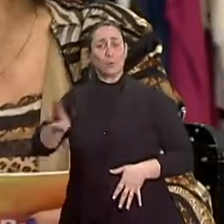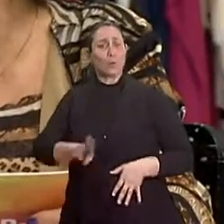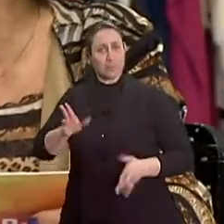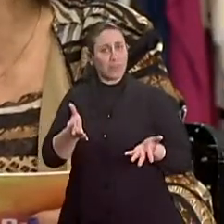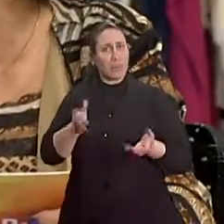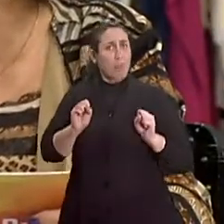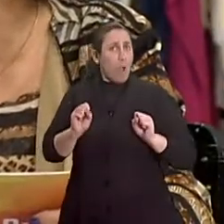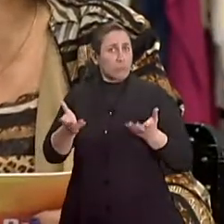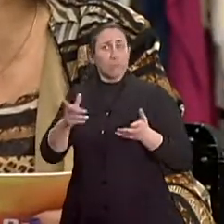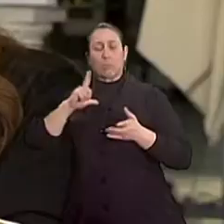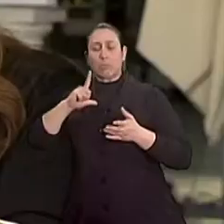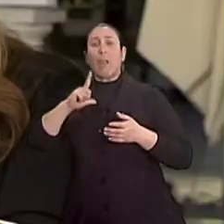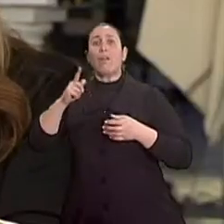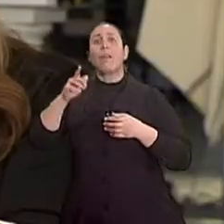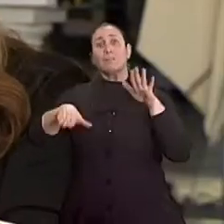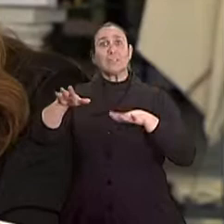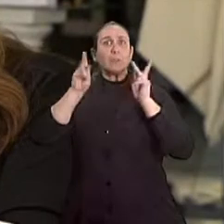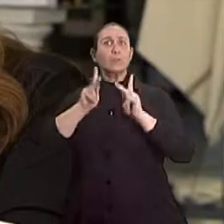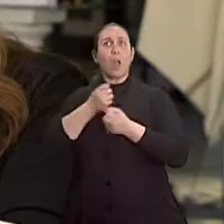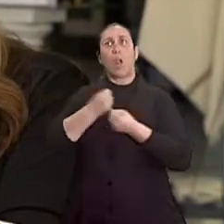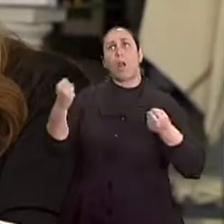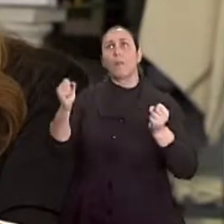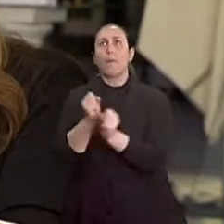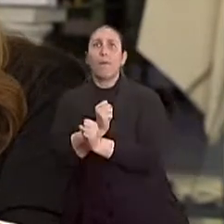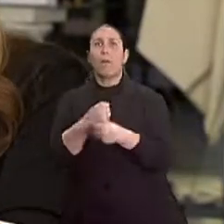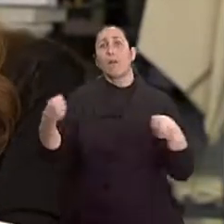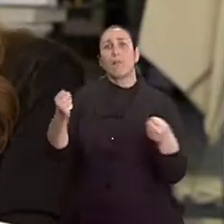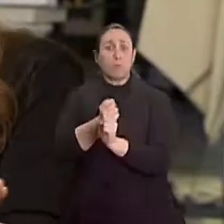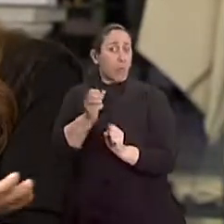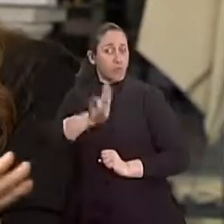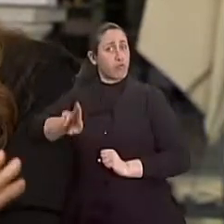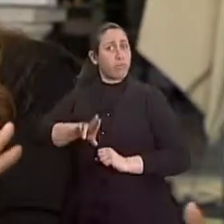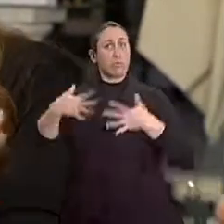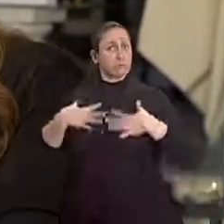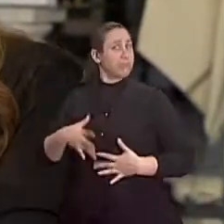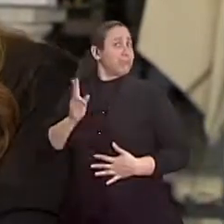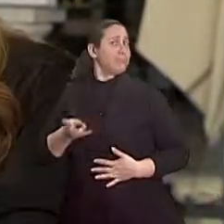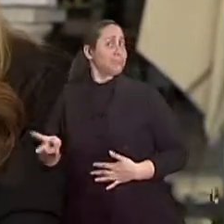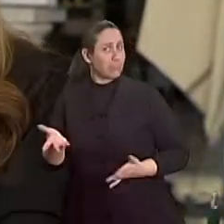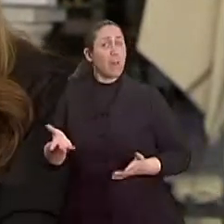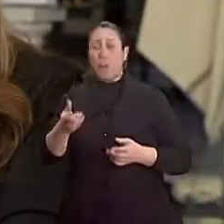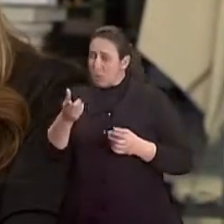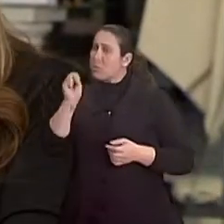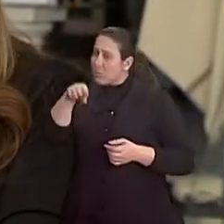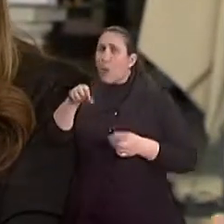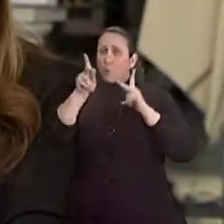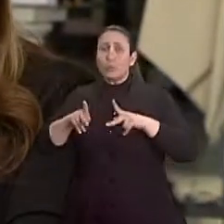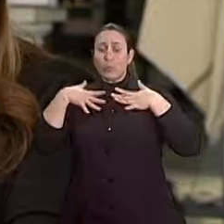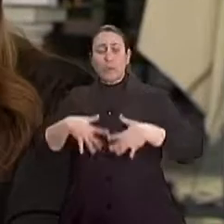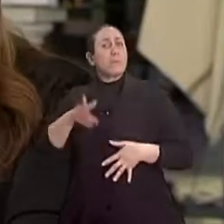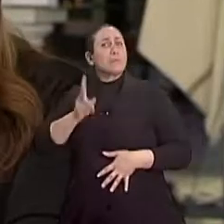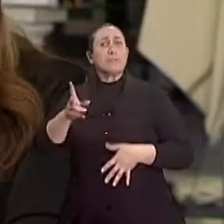também existe essa oscilação de peso, né? Nessa faixa etária. A pelerine tem essa vantagem. A pessoa, ela pode mudar 500 vezes o peso, a pelerine